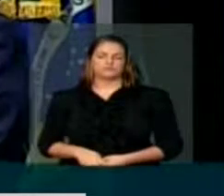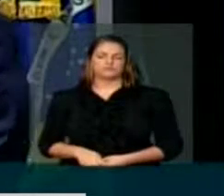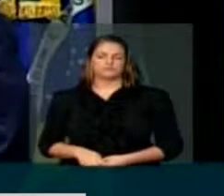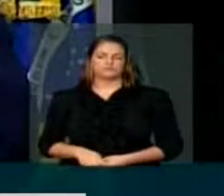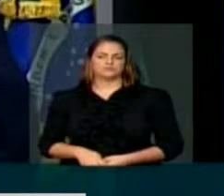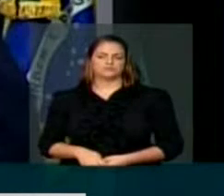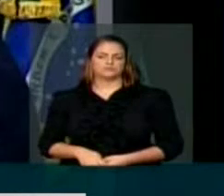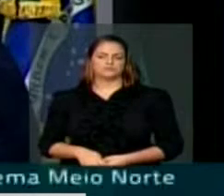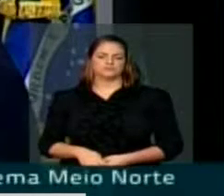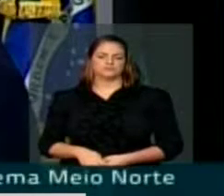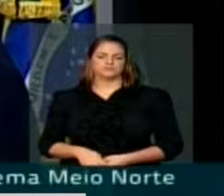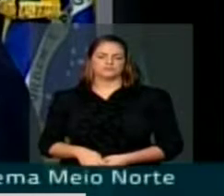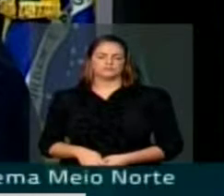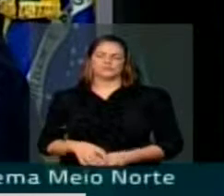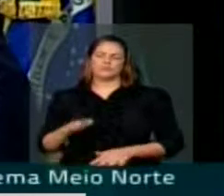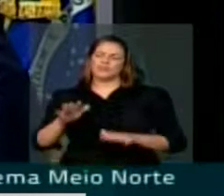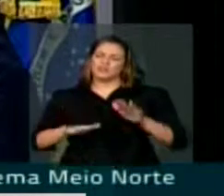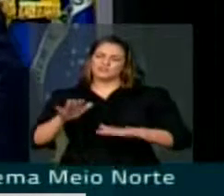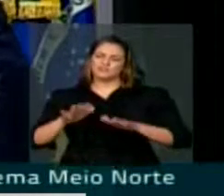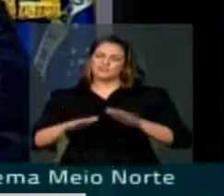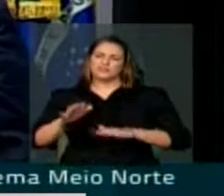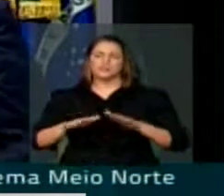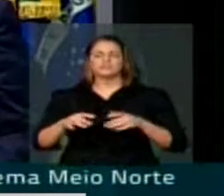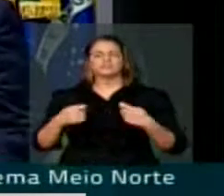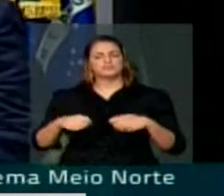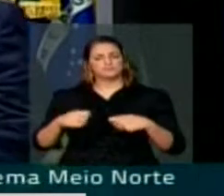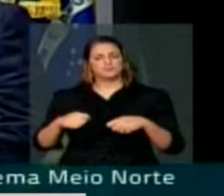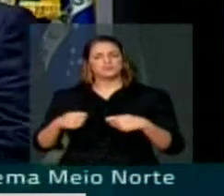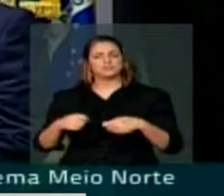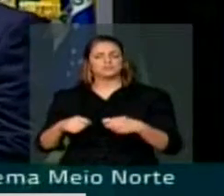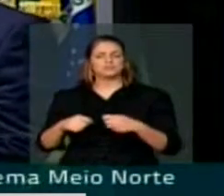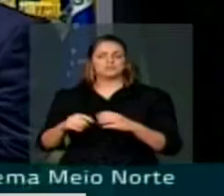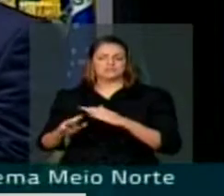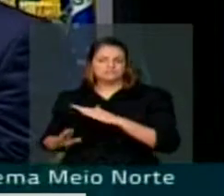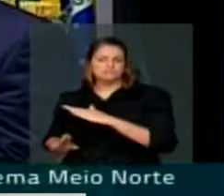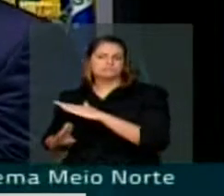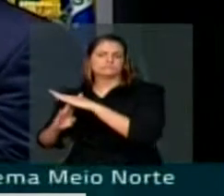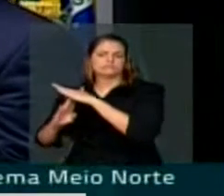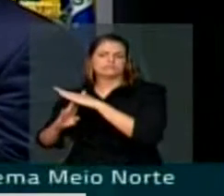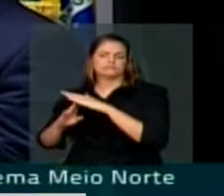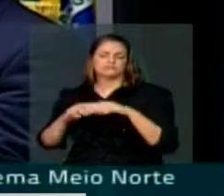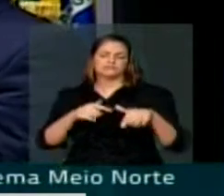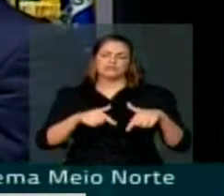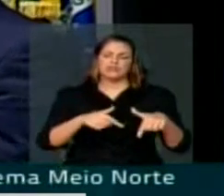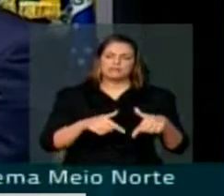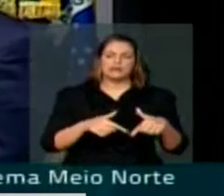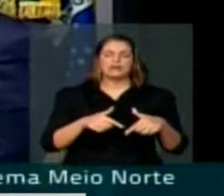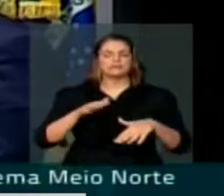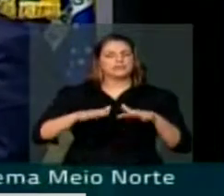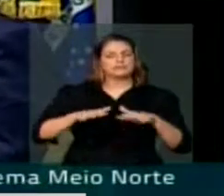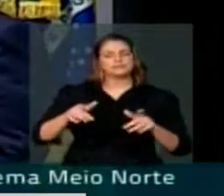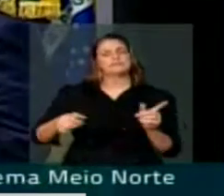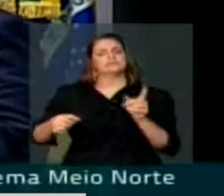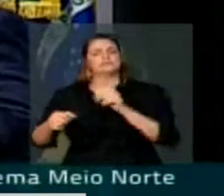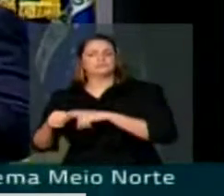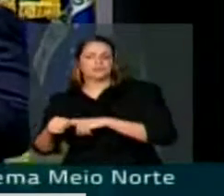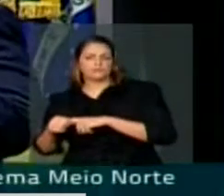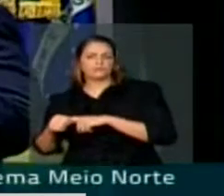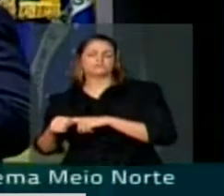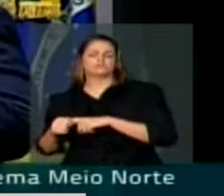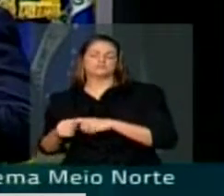que deixar o sistema por algumas vezes, pela nossa profissão, mas voltei outras